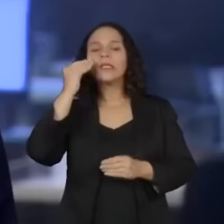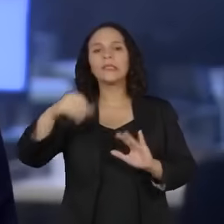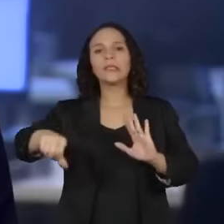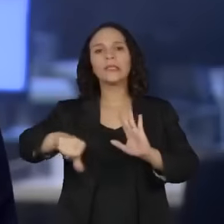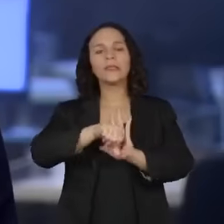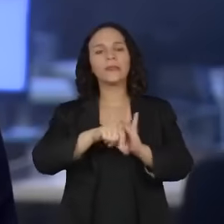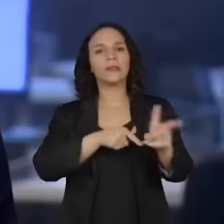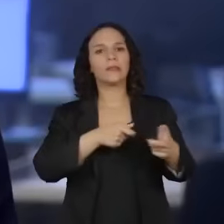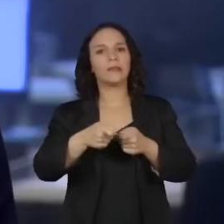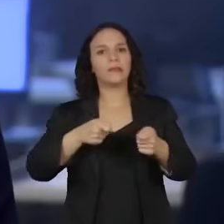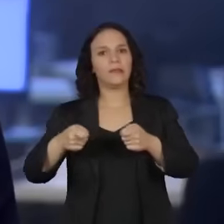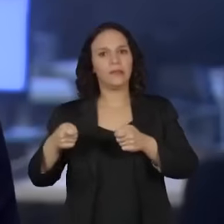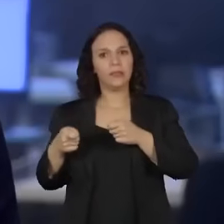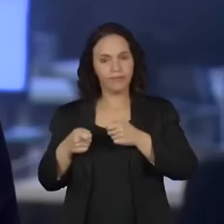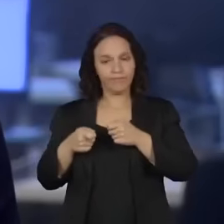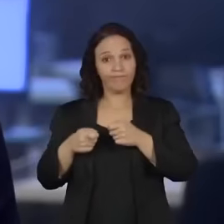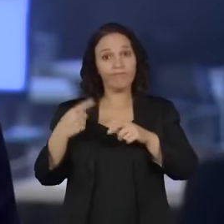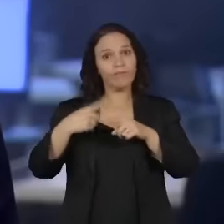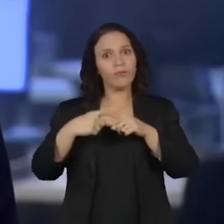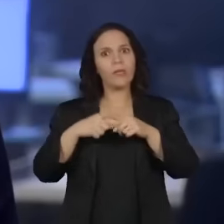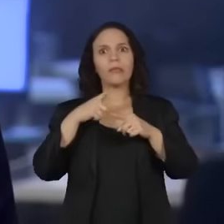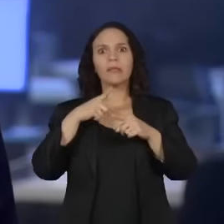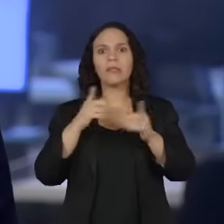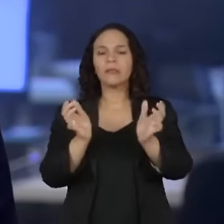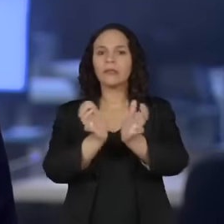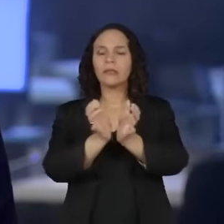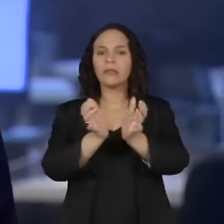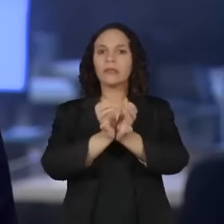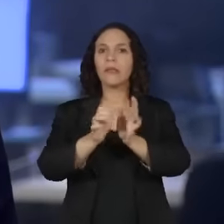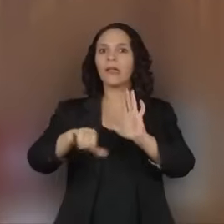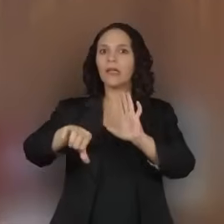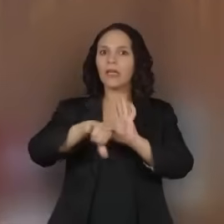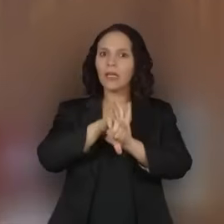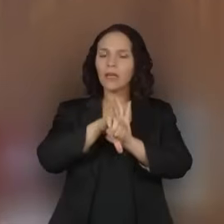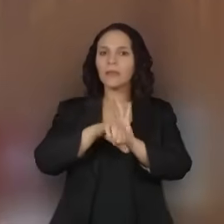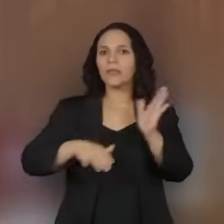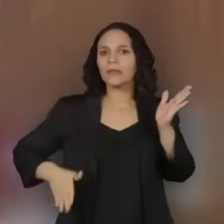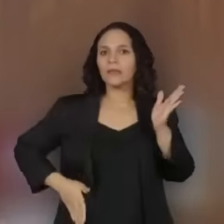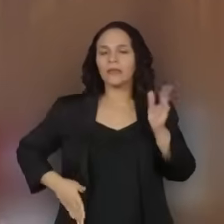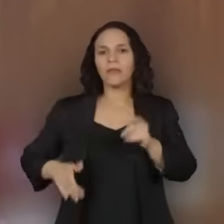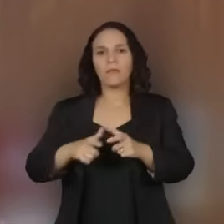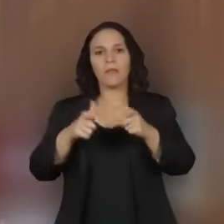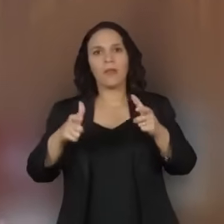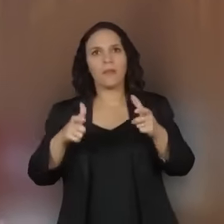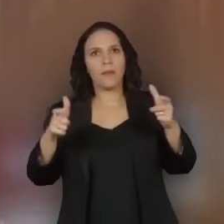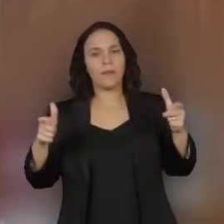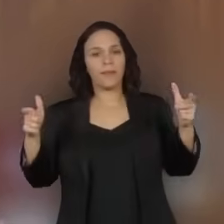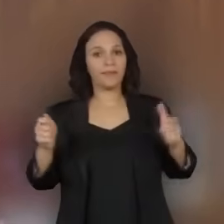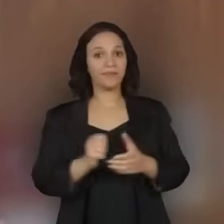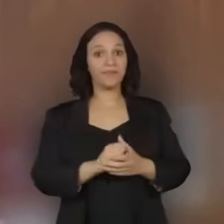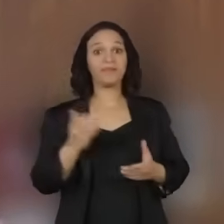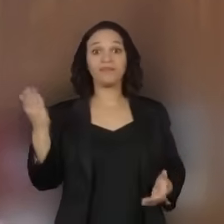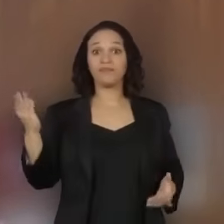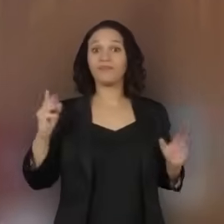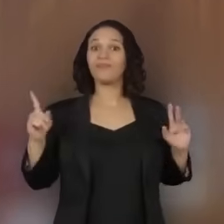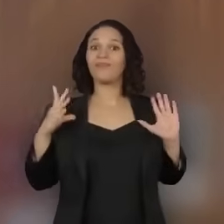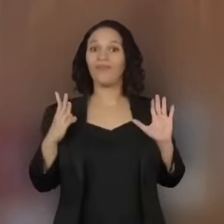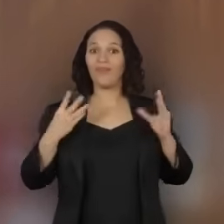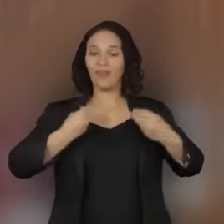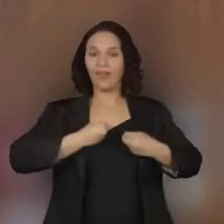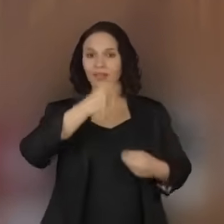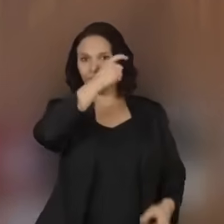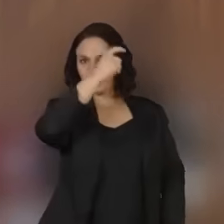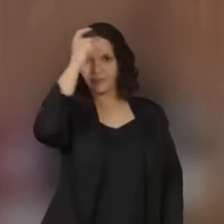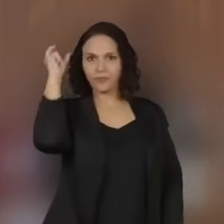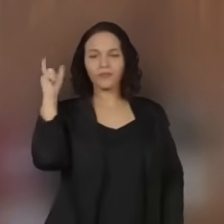uma tentativa de fazer frente ao crescimento das facções criminosas. O ministro Ricardo Lewandowski apresentou